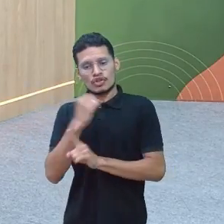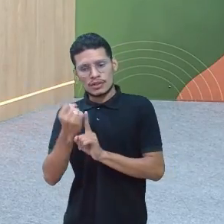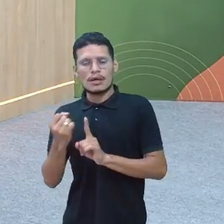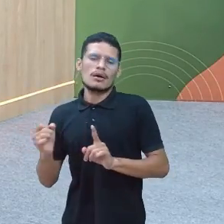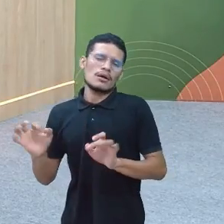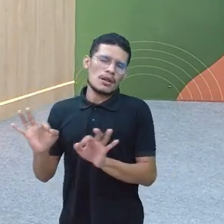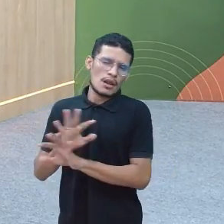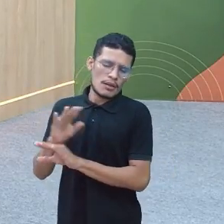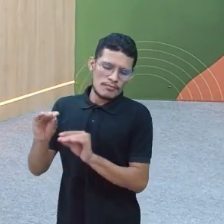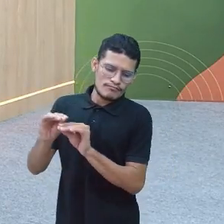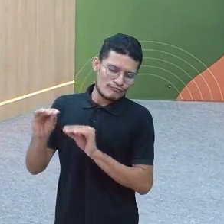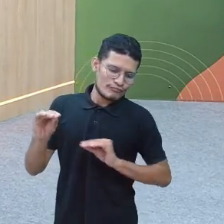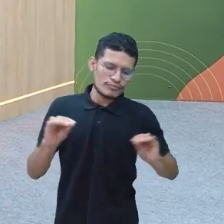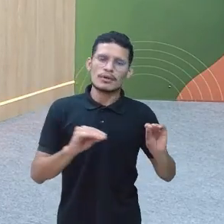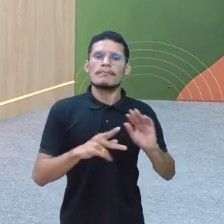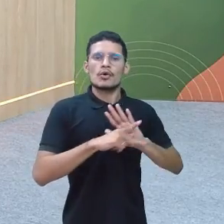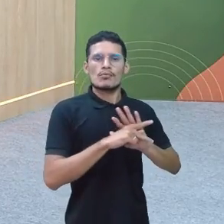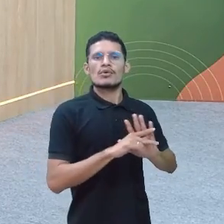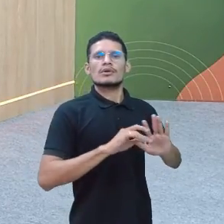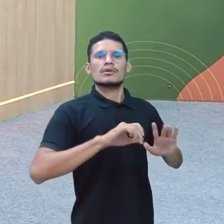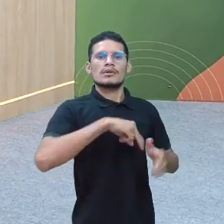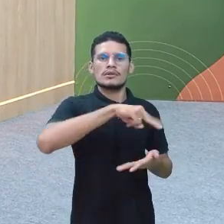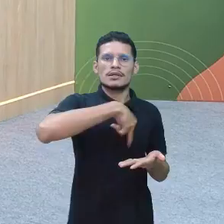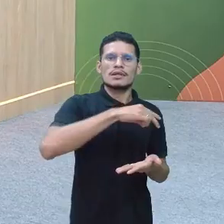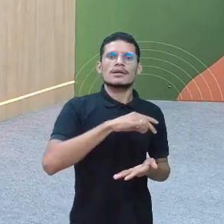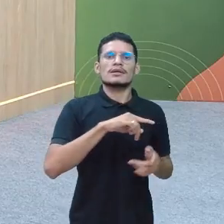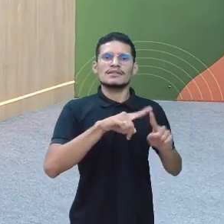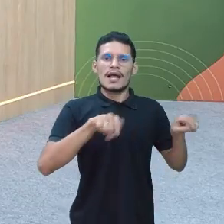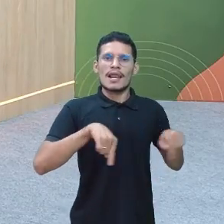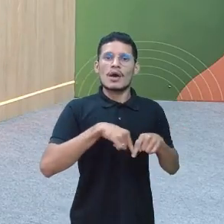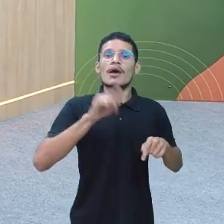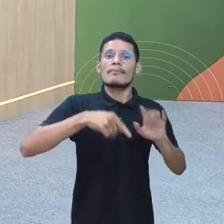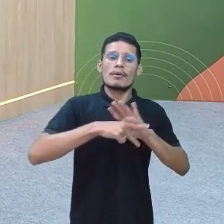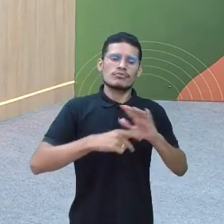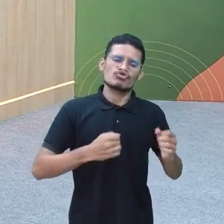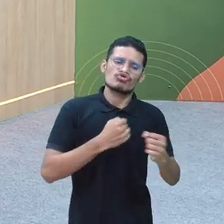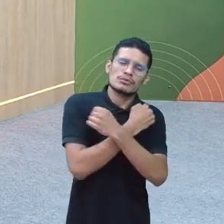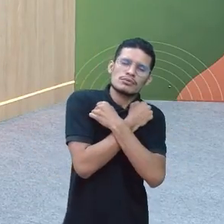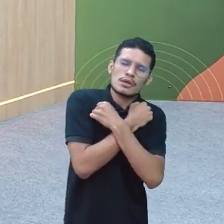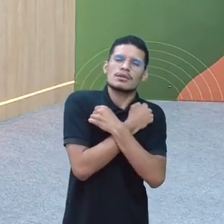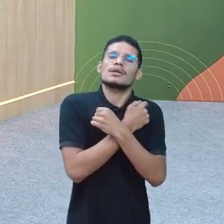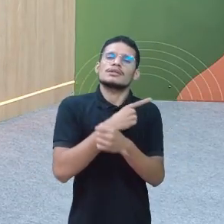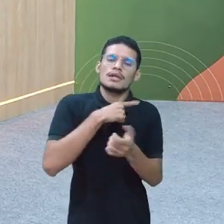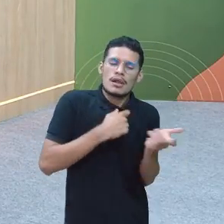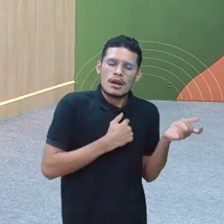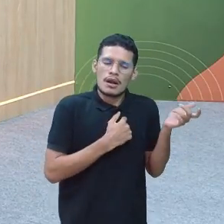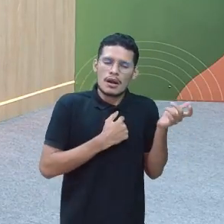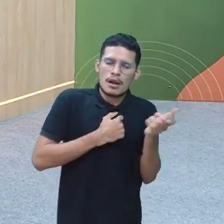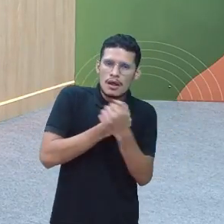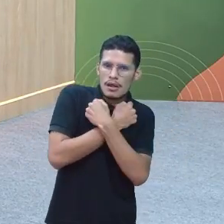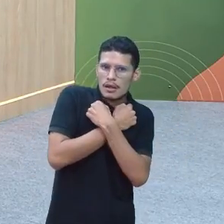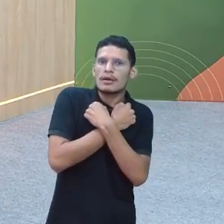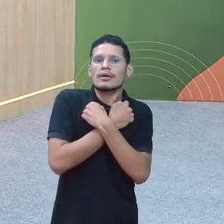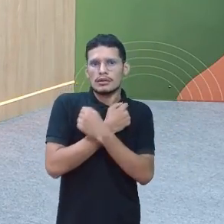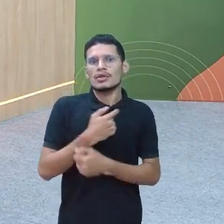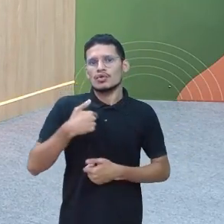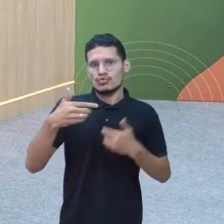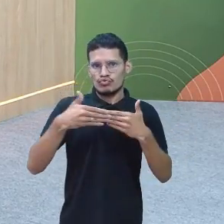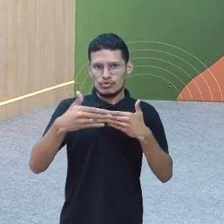para a dança de salão, é quando há o abraço entre o condutor e o conduzido, que a gente vai conversar mais na frente.